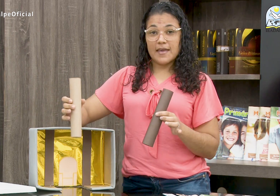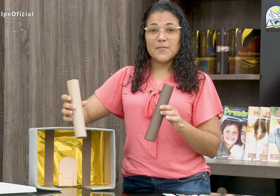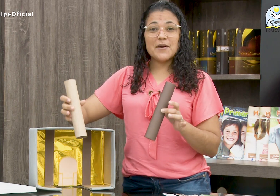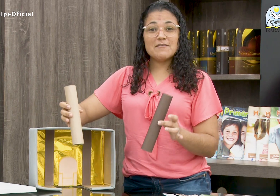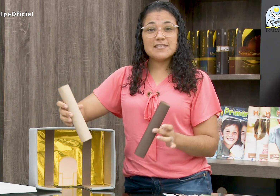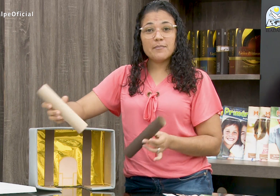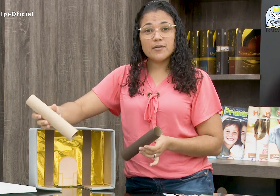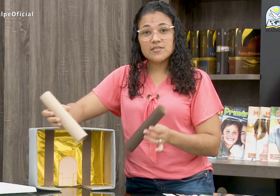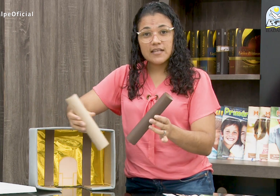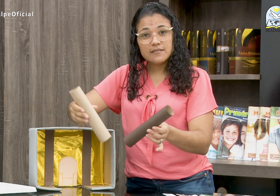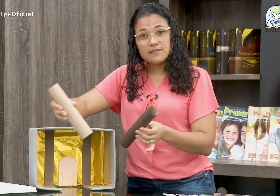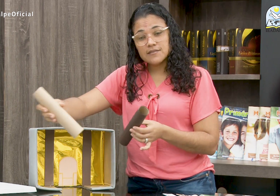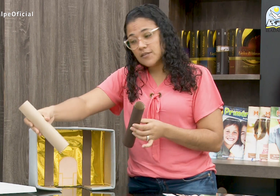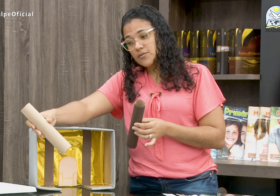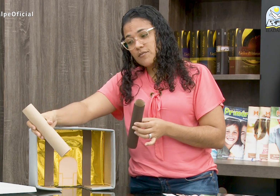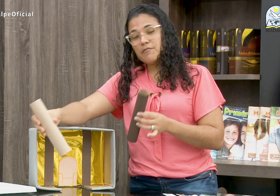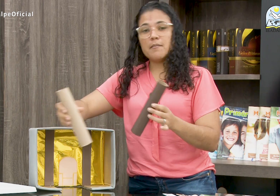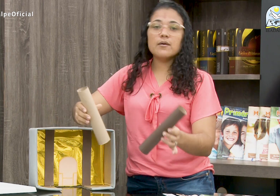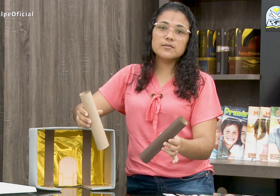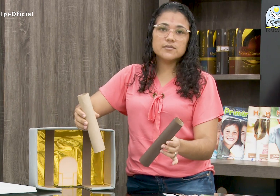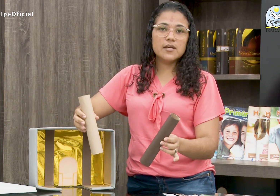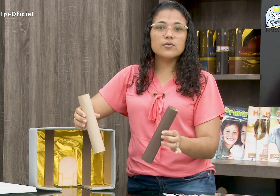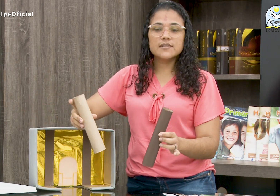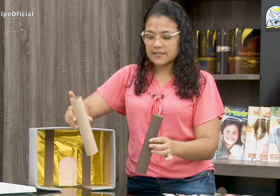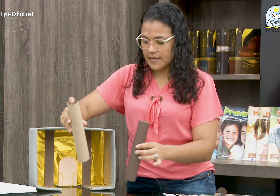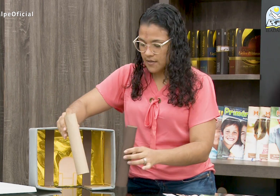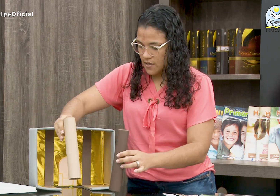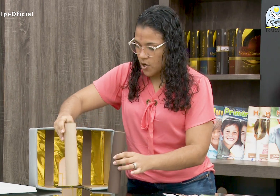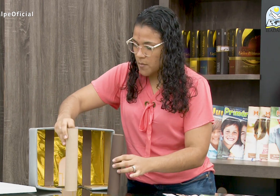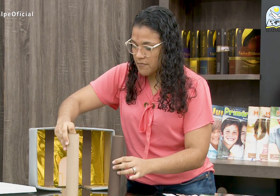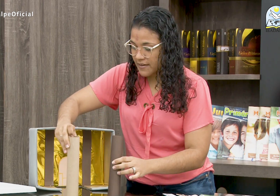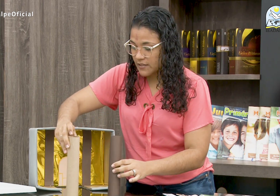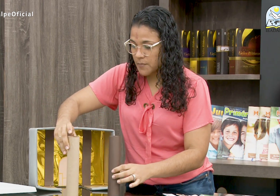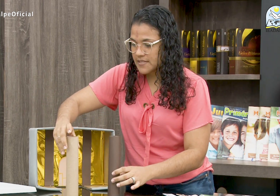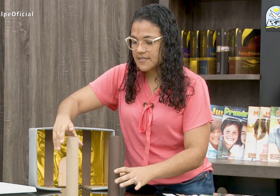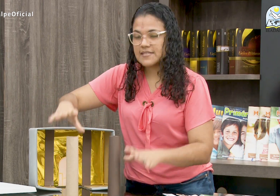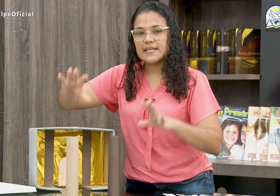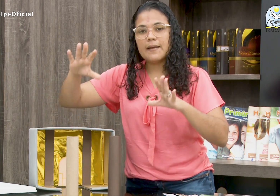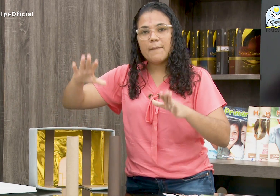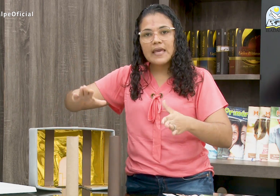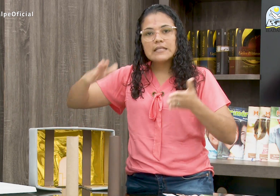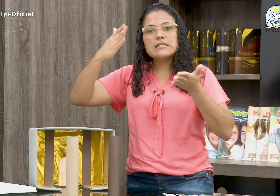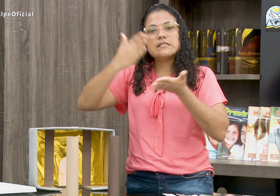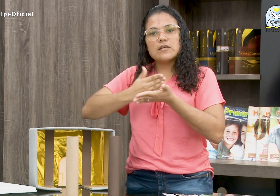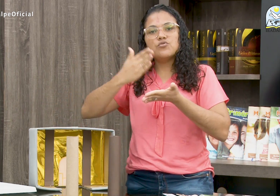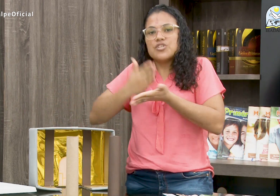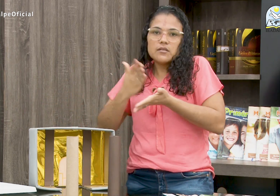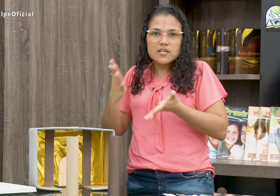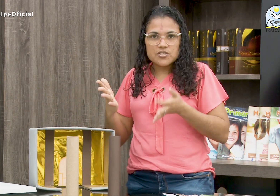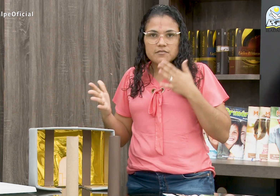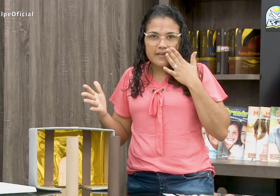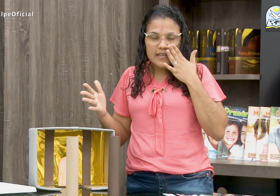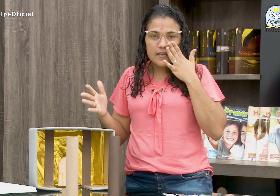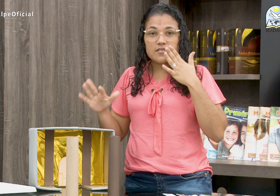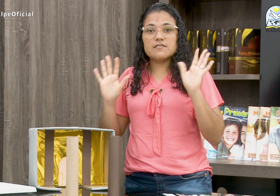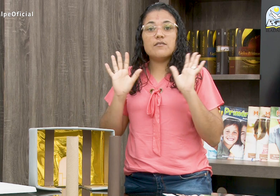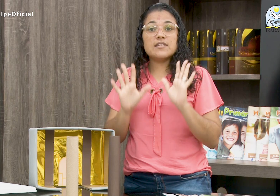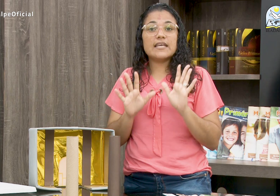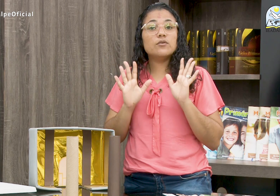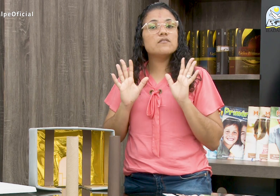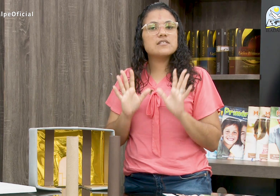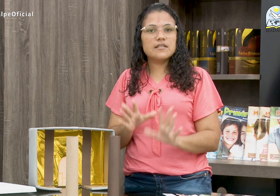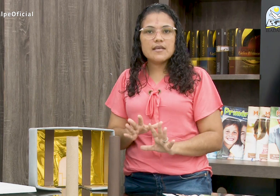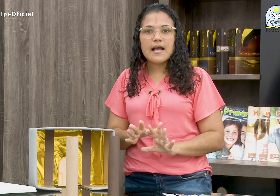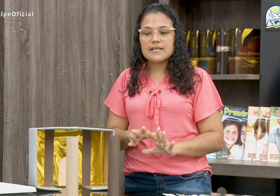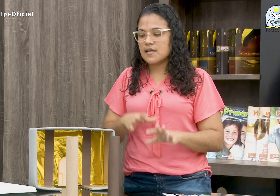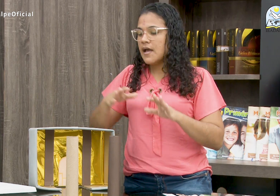Por quê? Porque você pode usar tanto de uma forma quanto de outra, tá? Como eu falei, não precisa exatamente ser do jeito que a gente fala aqui. Você vai usar